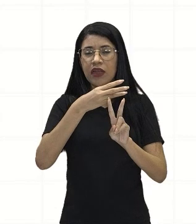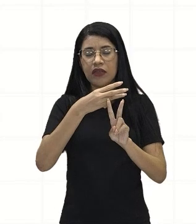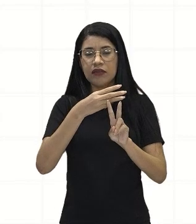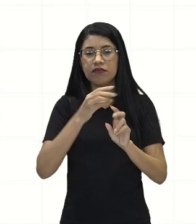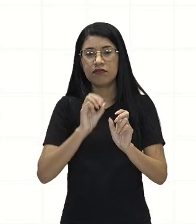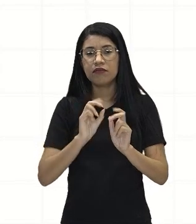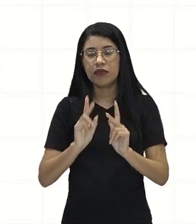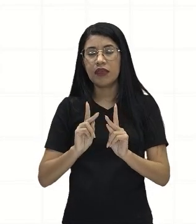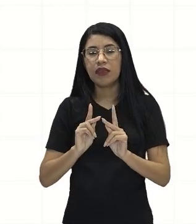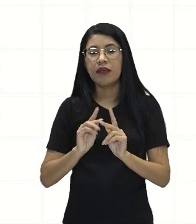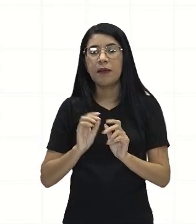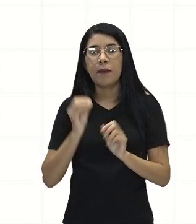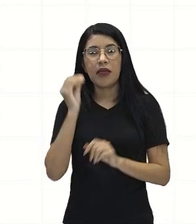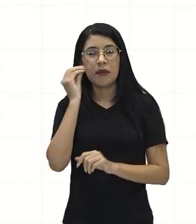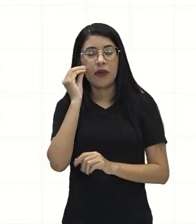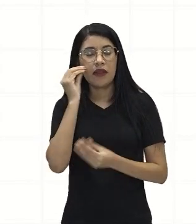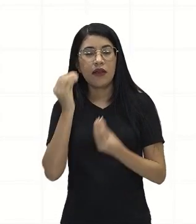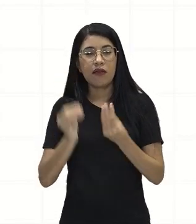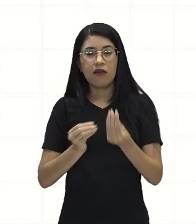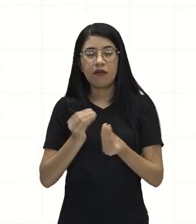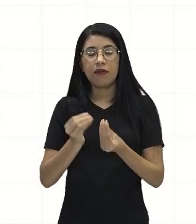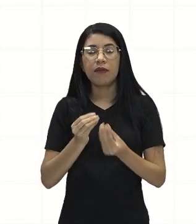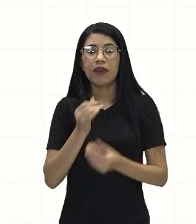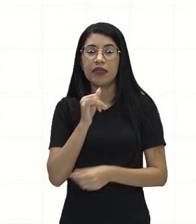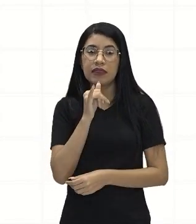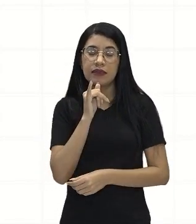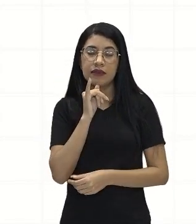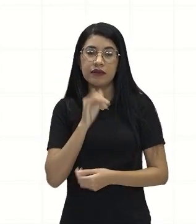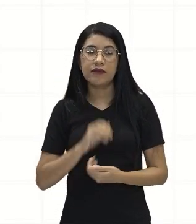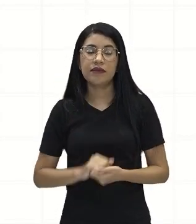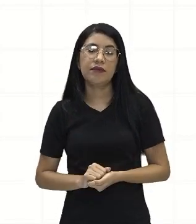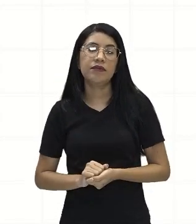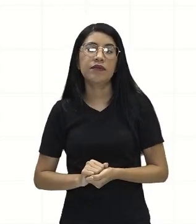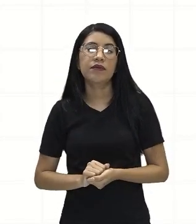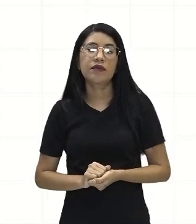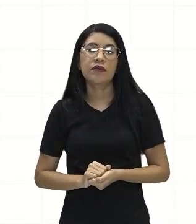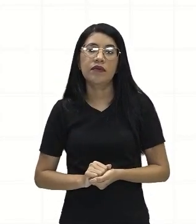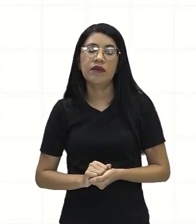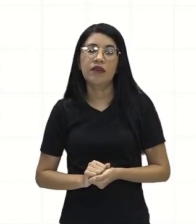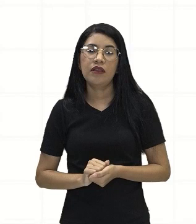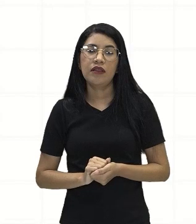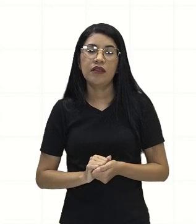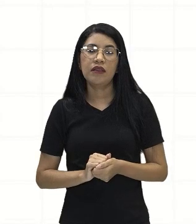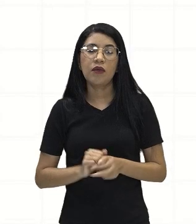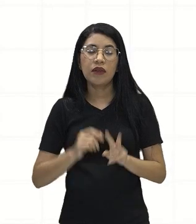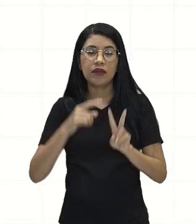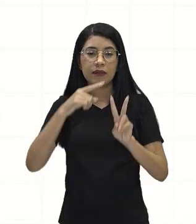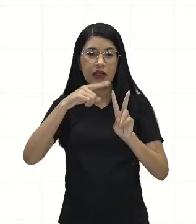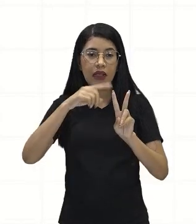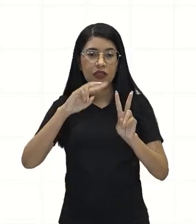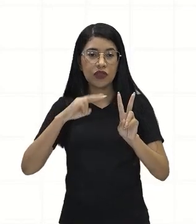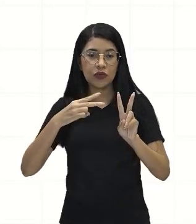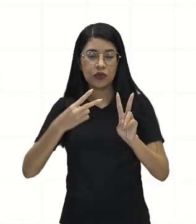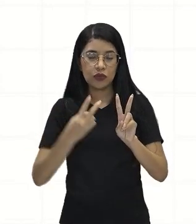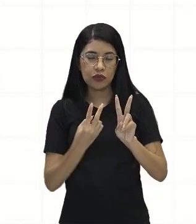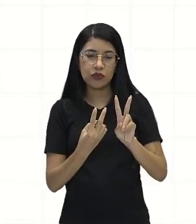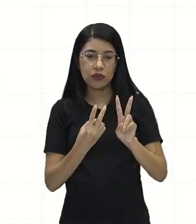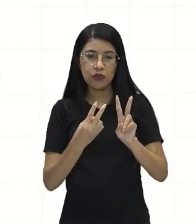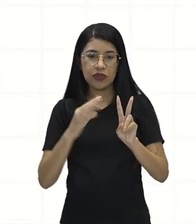Vamos supor que nós tenhamos isso aqui, olha lá. Raiz cúbica de 2 elevado a 4. Como é que eu